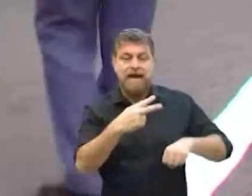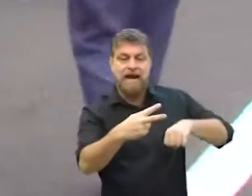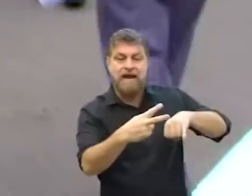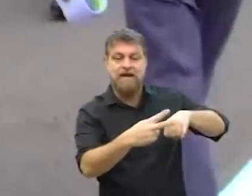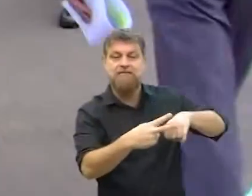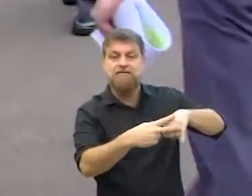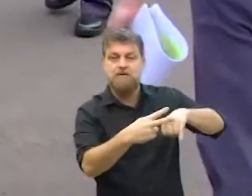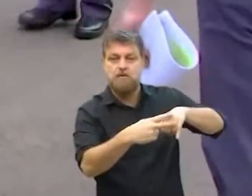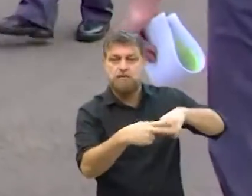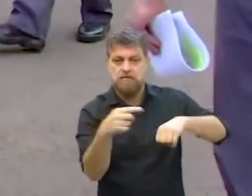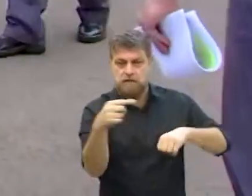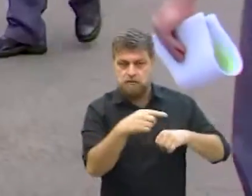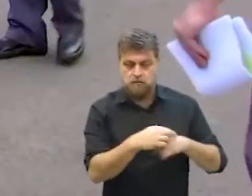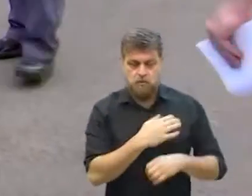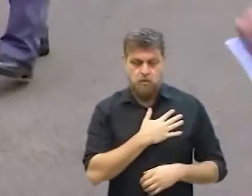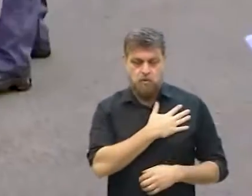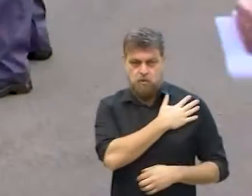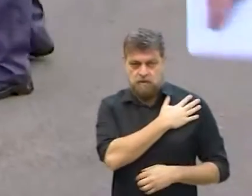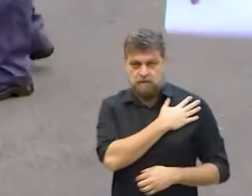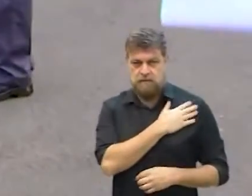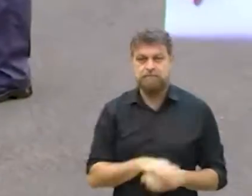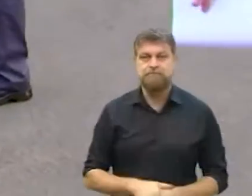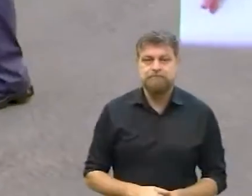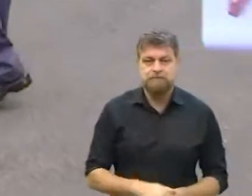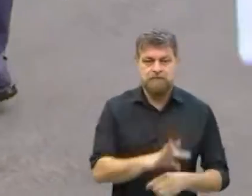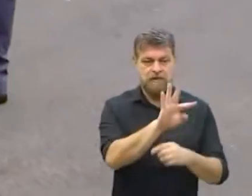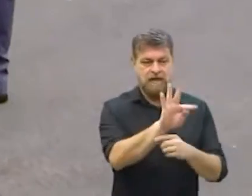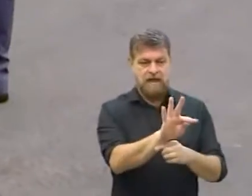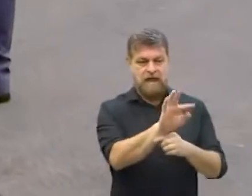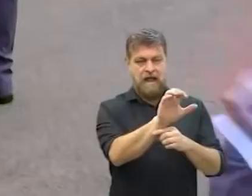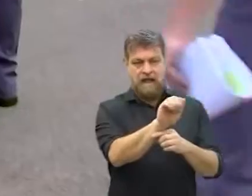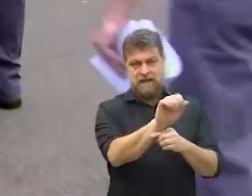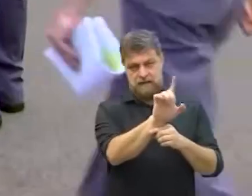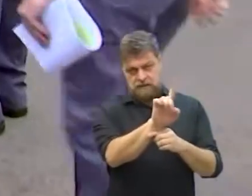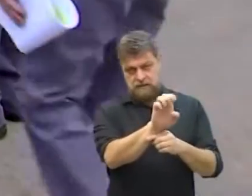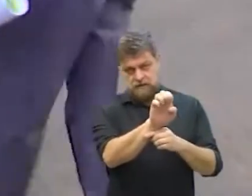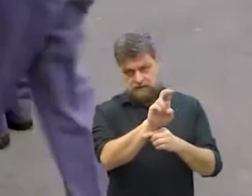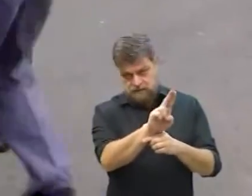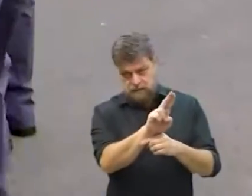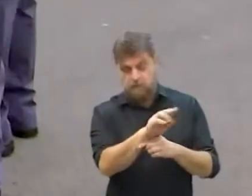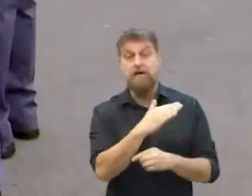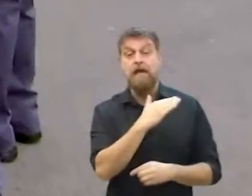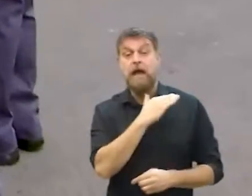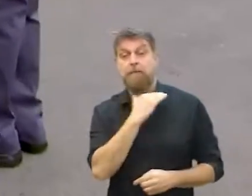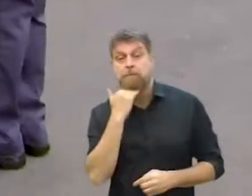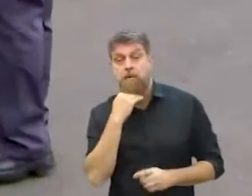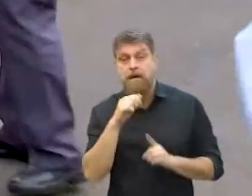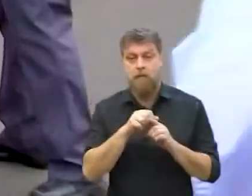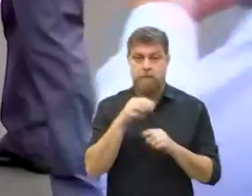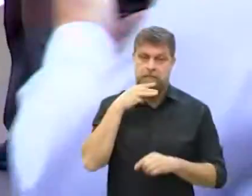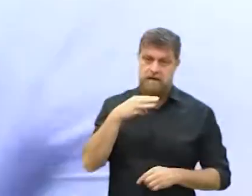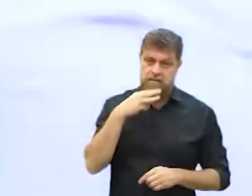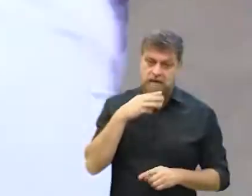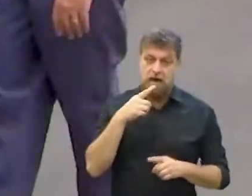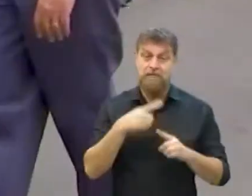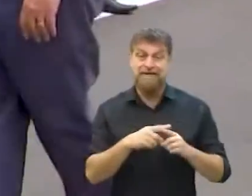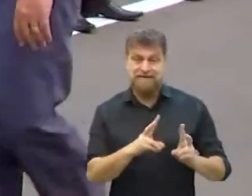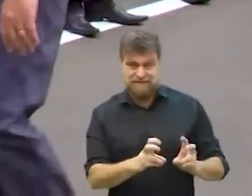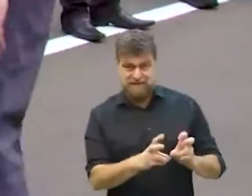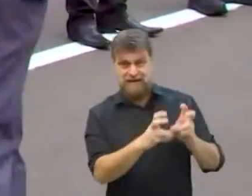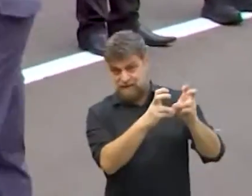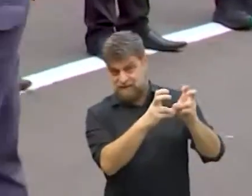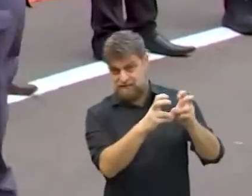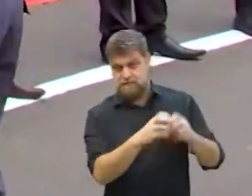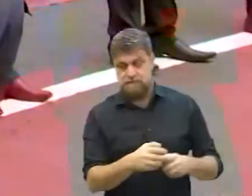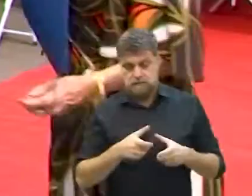Nery Machado, esposa e viúva do comandante coronel PM Tadeu Simões Machado, falecido em março deste